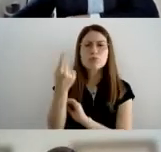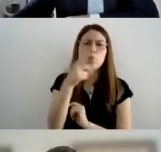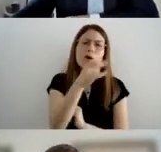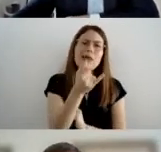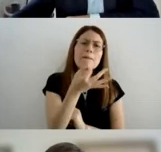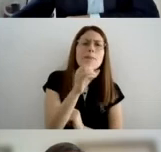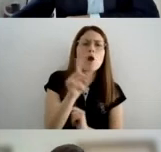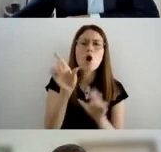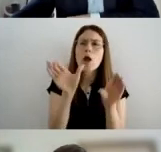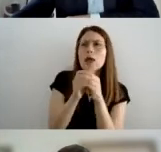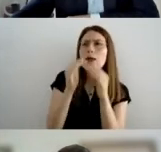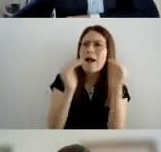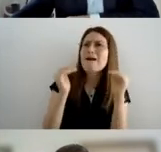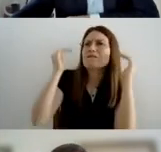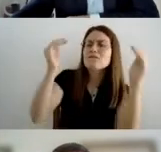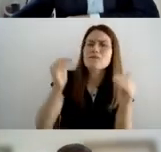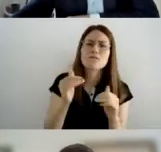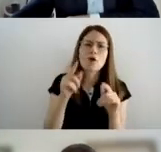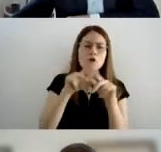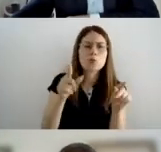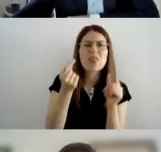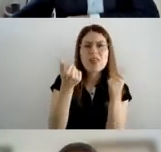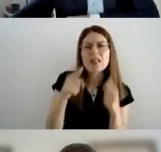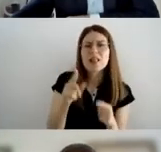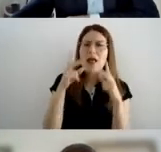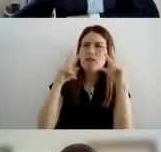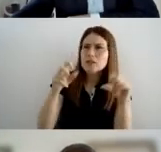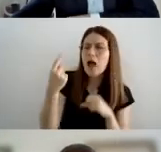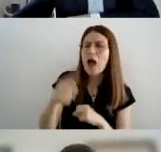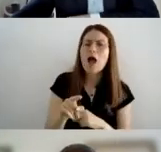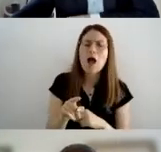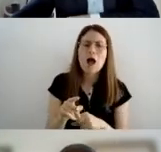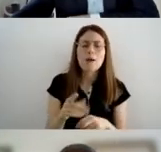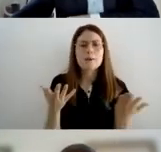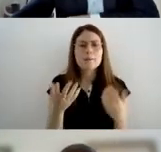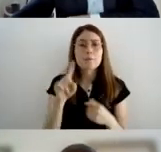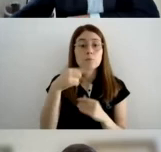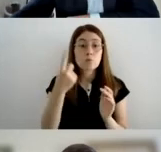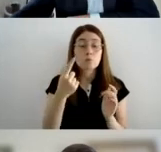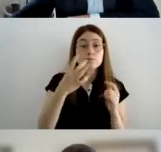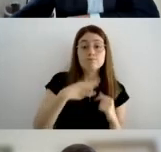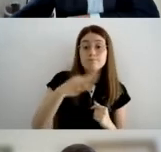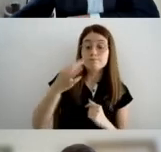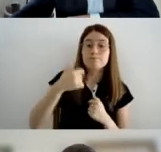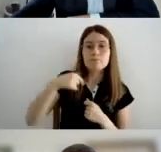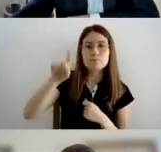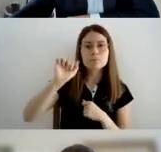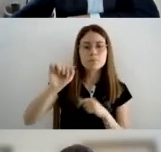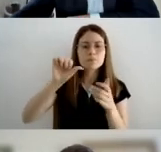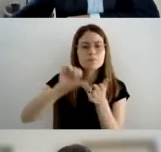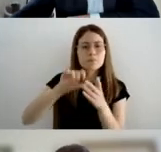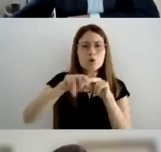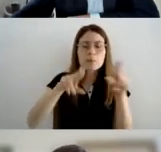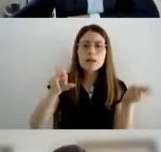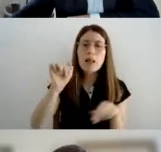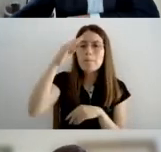equipa de excelência, tem um hospital com dinheiro, com investigação. E quando fui nomeada para o Centro Hospitalar da Póvoa de Varzim, Vila do Conde,